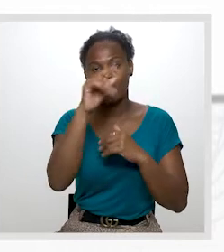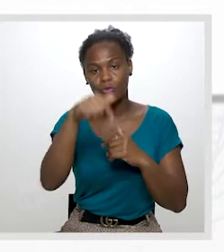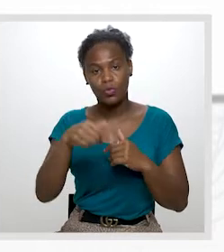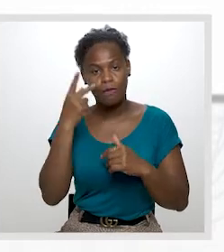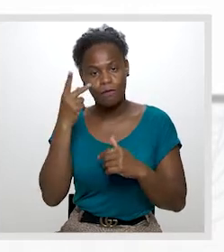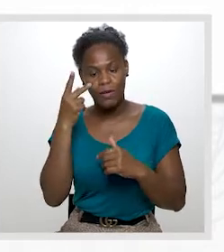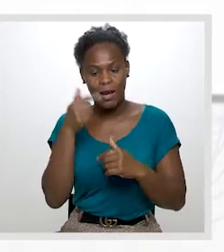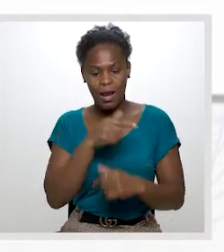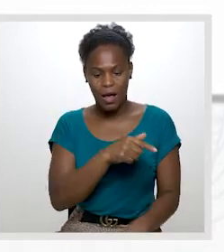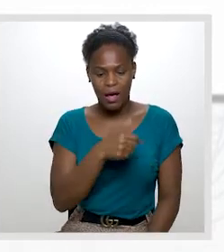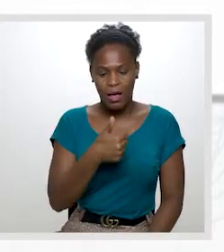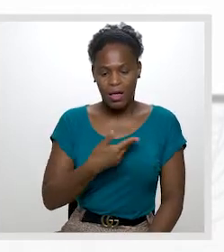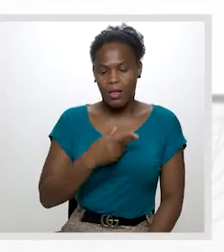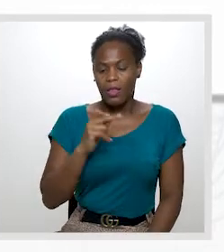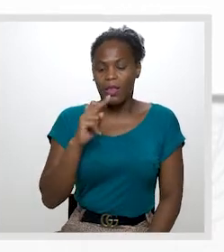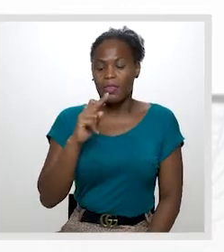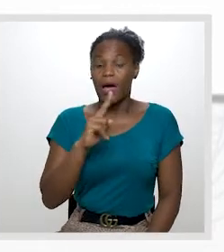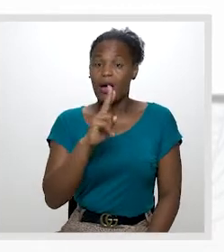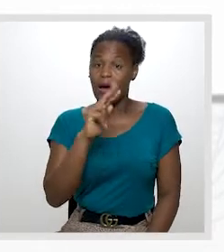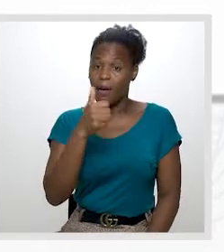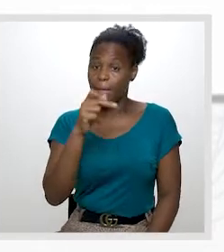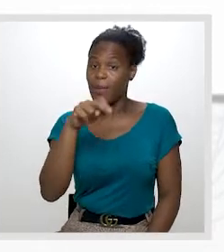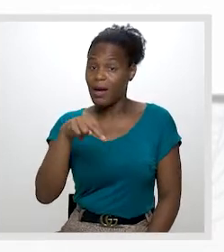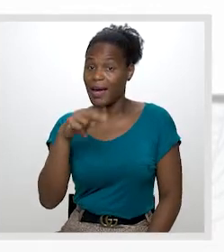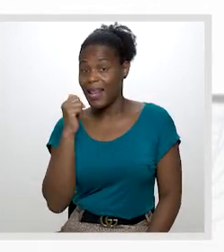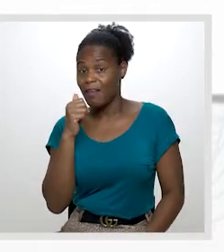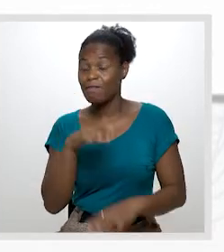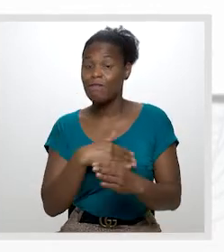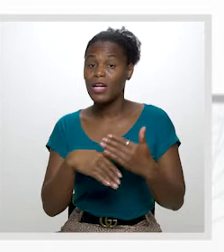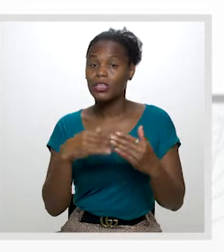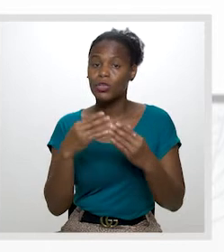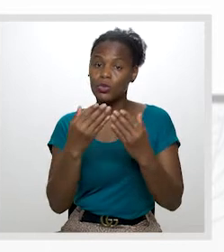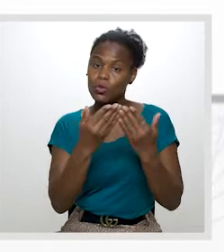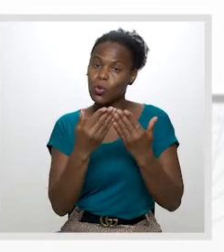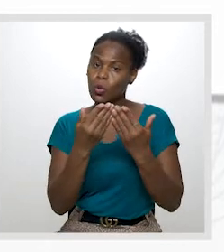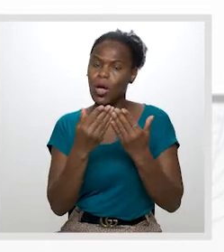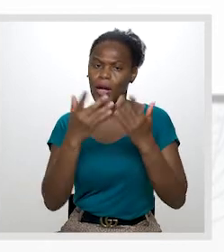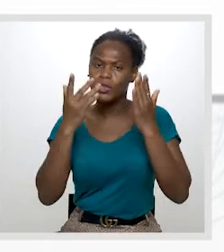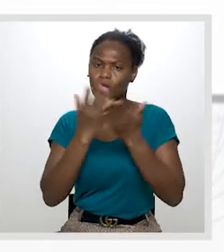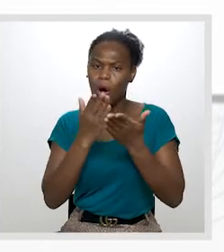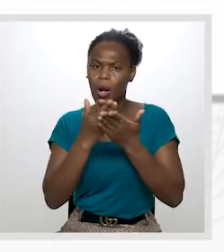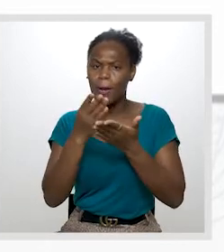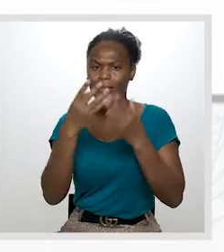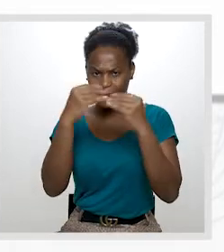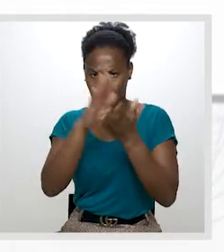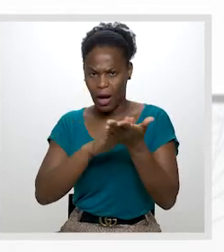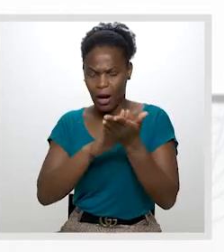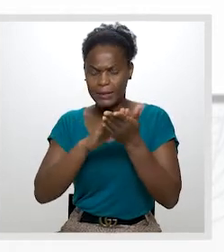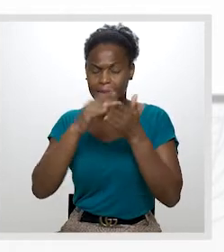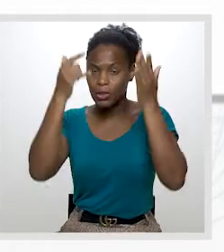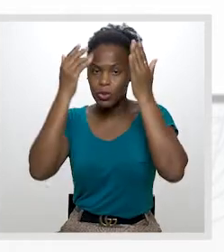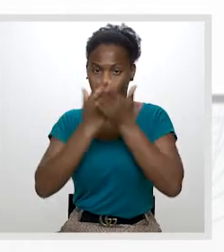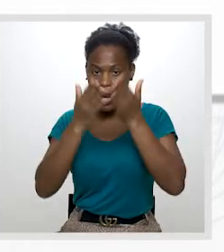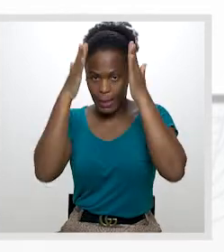residir. É em Durban que Pessoa faz o ensino primário num colégio de freiras. Em